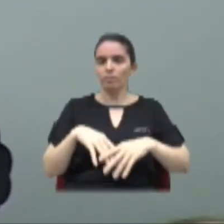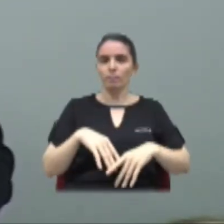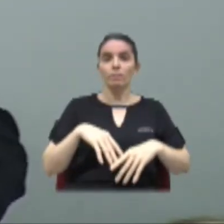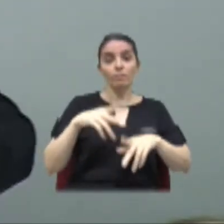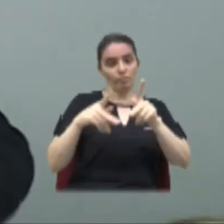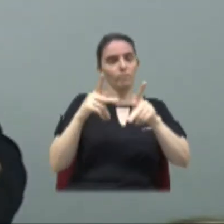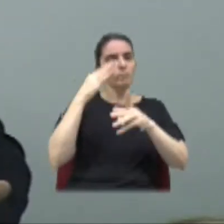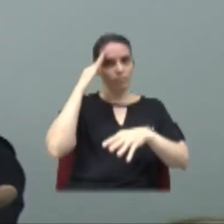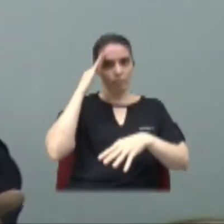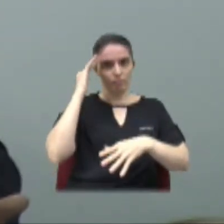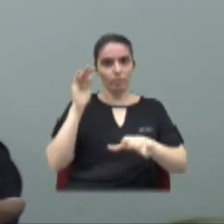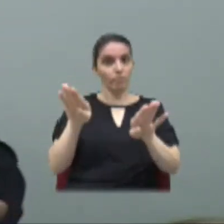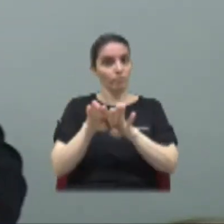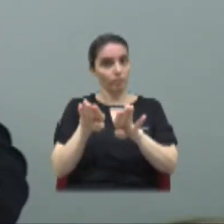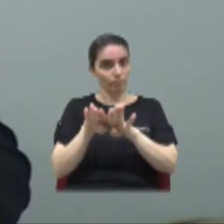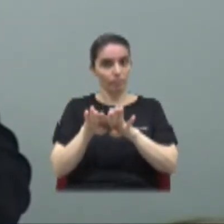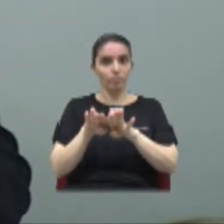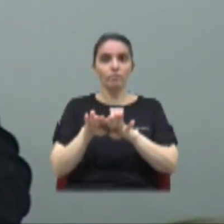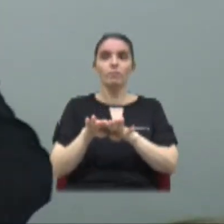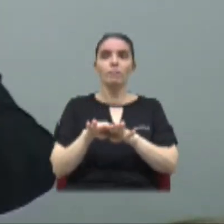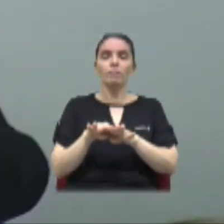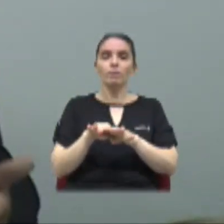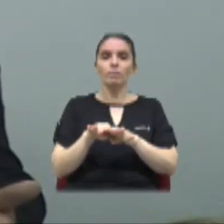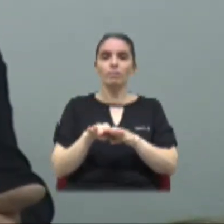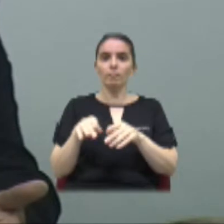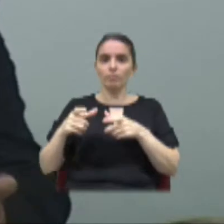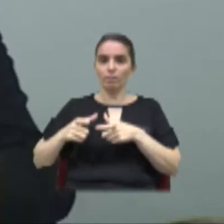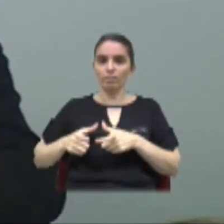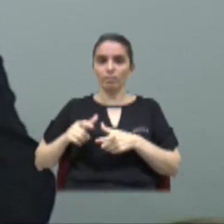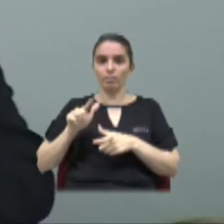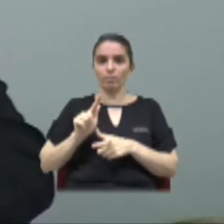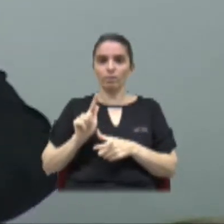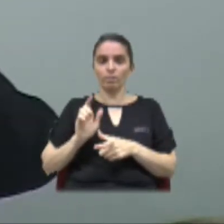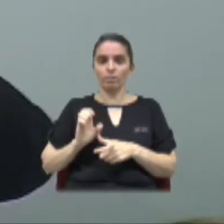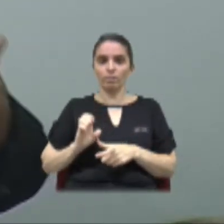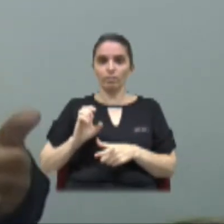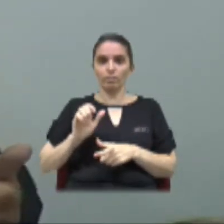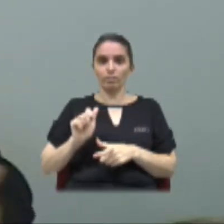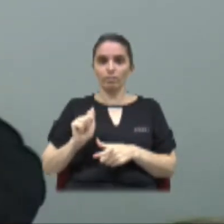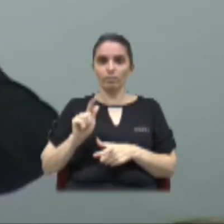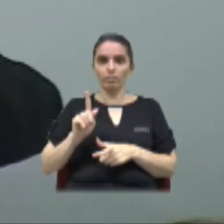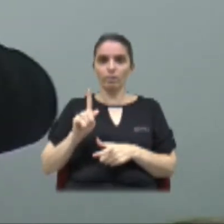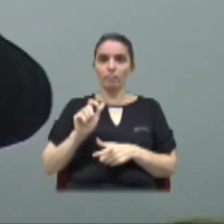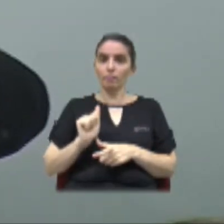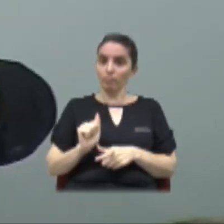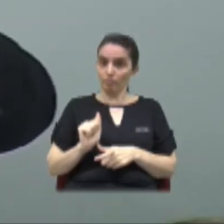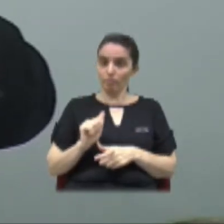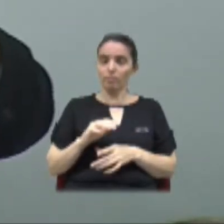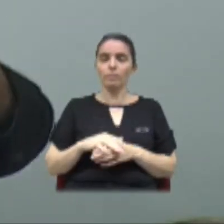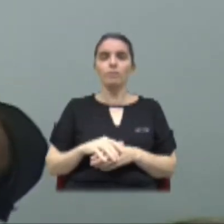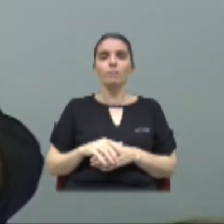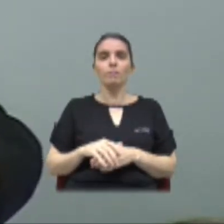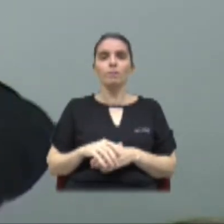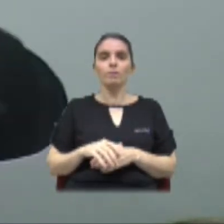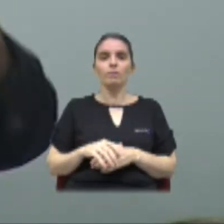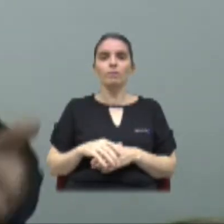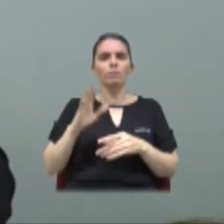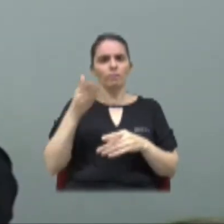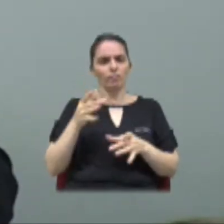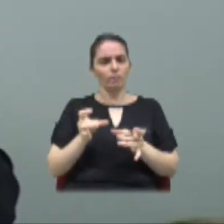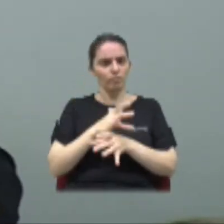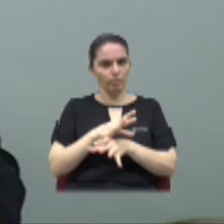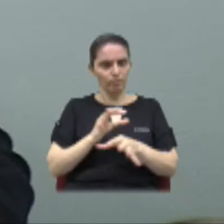Não sei o que atribui a isso, essas 4 mil desistiu ou não. Só sei dizer que